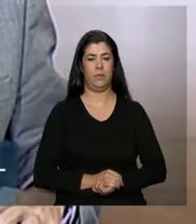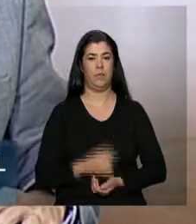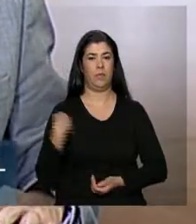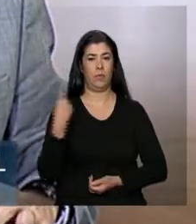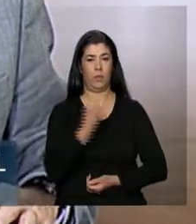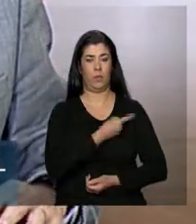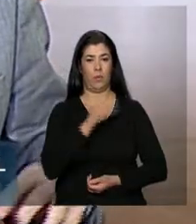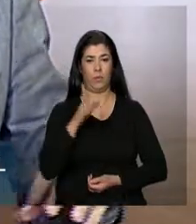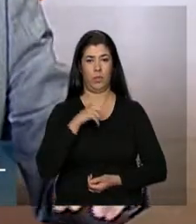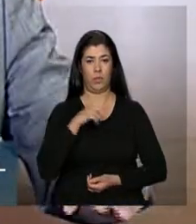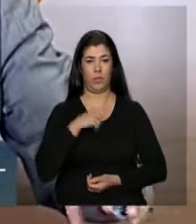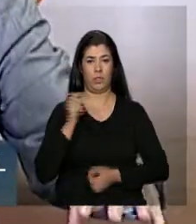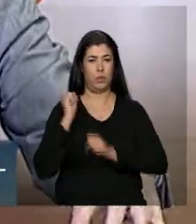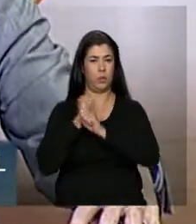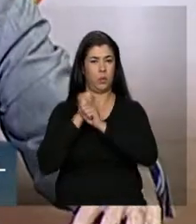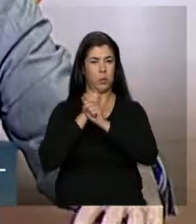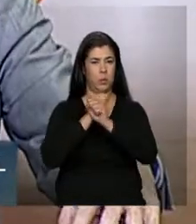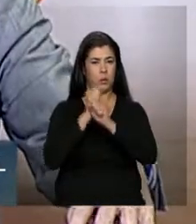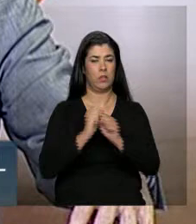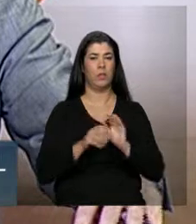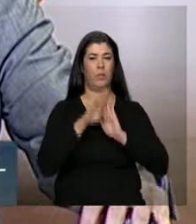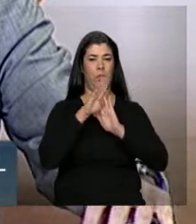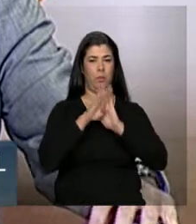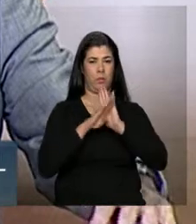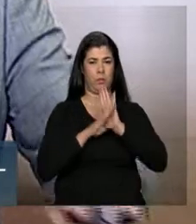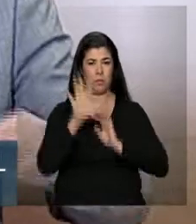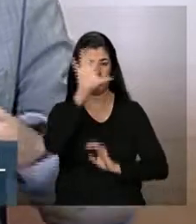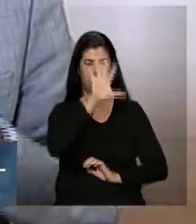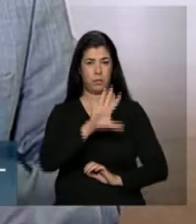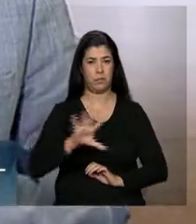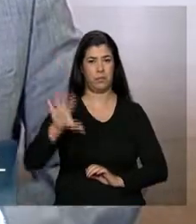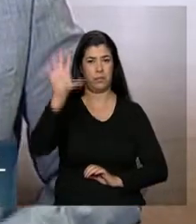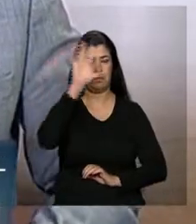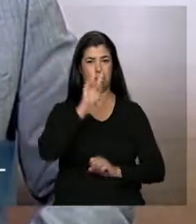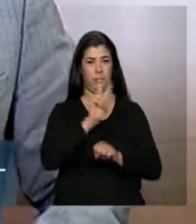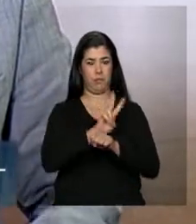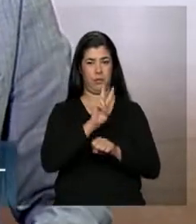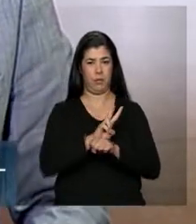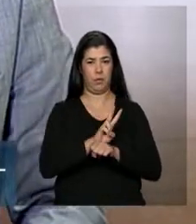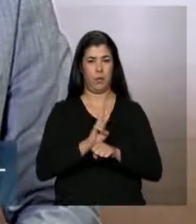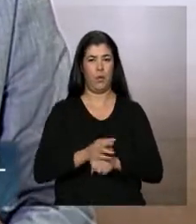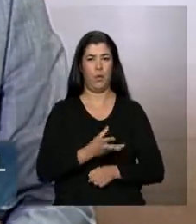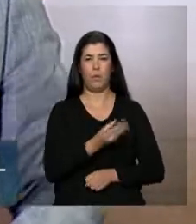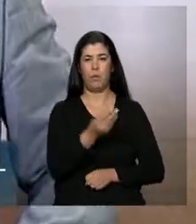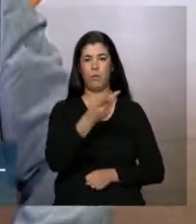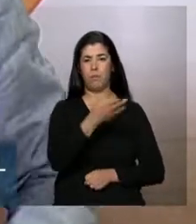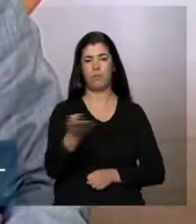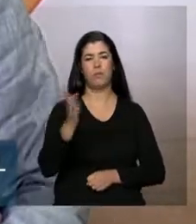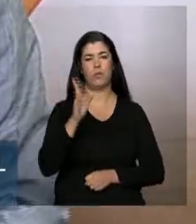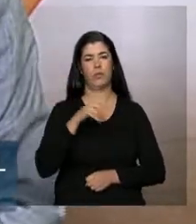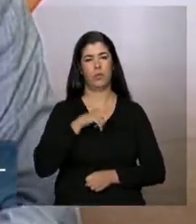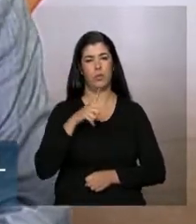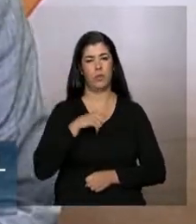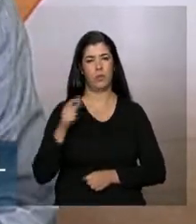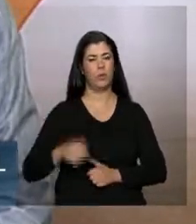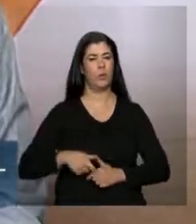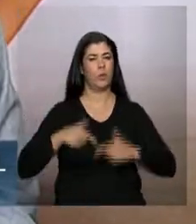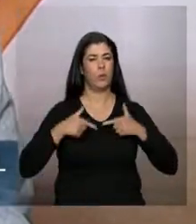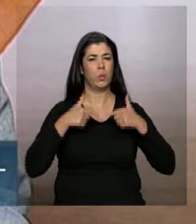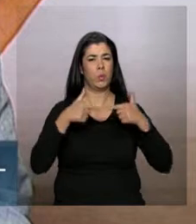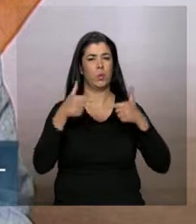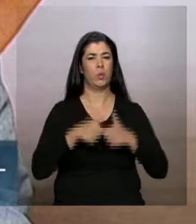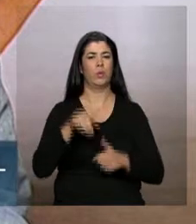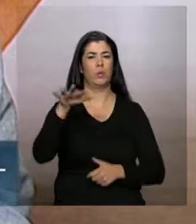temos décadas do Programa Nacional de Imunização, né? Muitos de nós já estamos há muito tempo nessa luta em